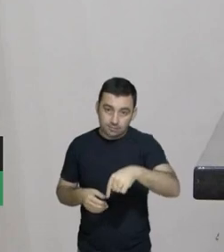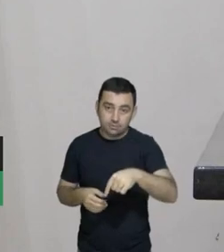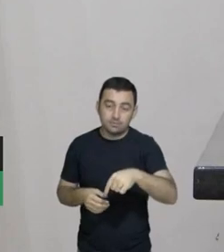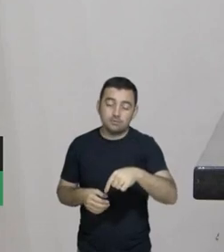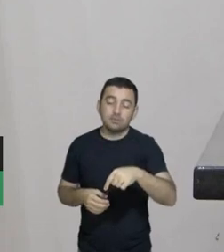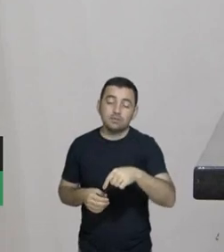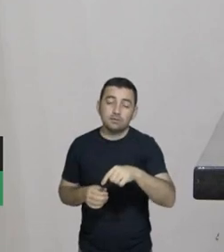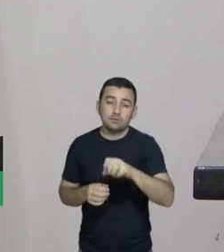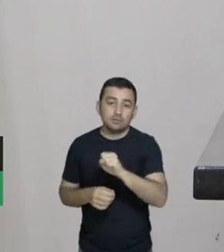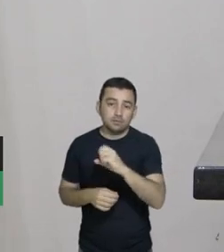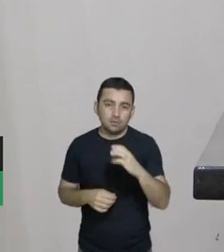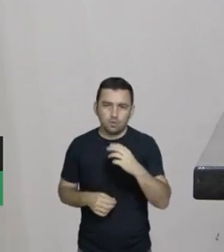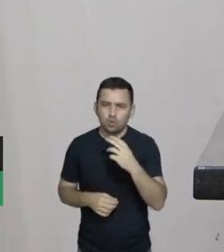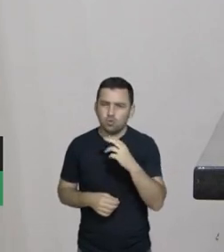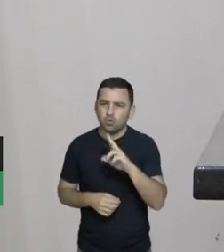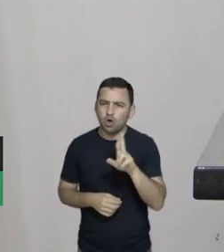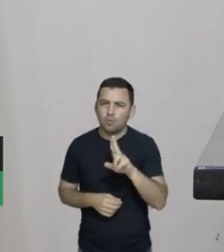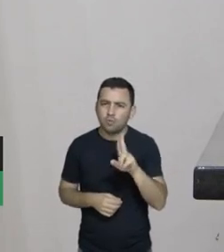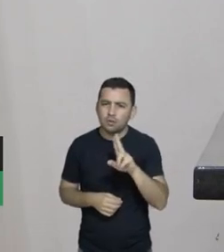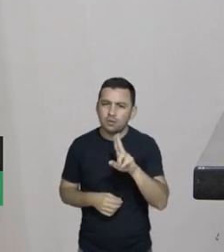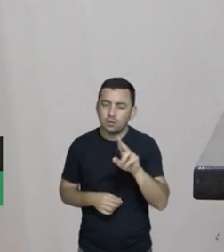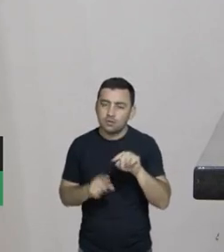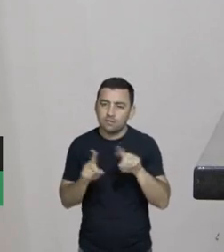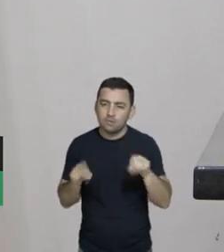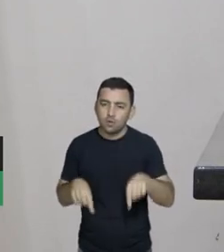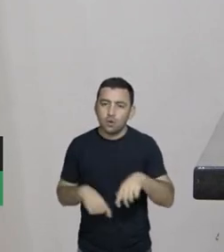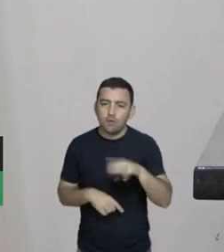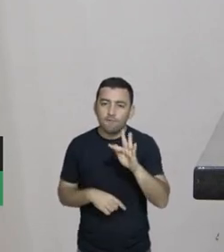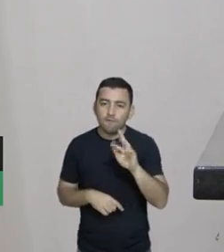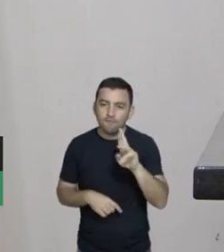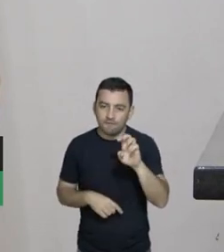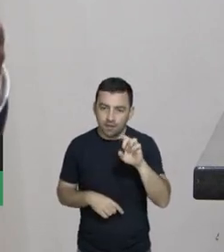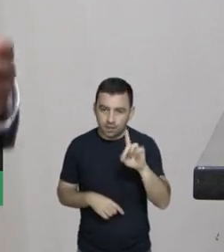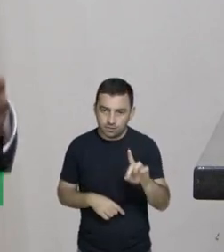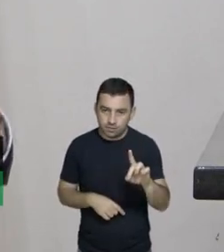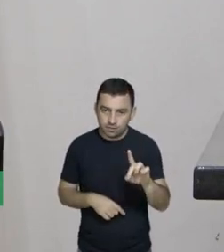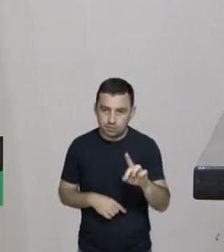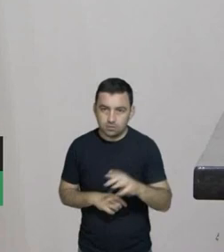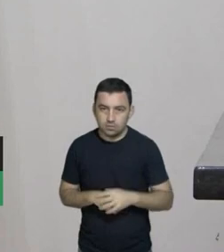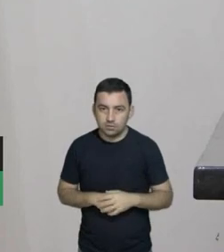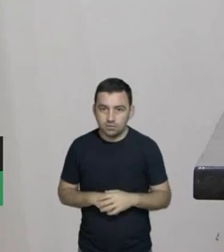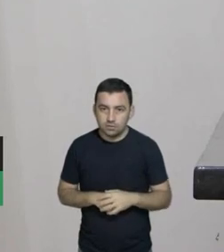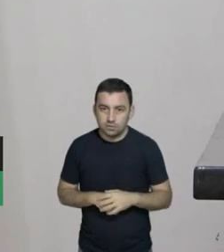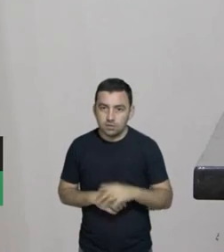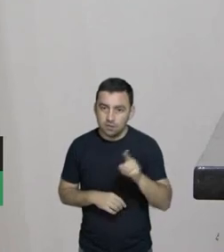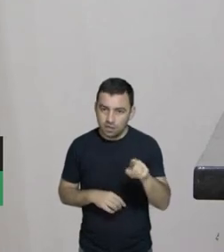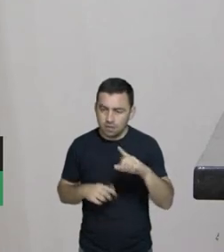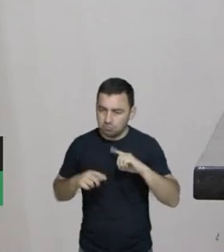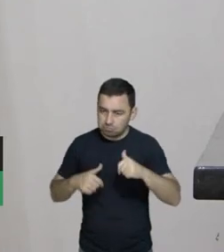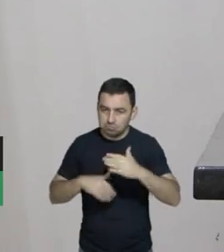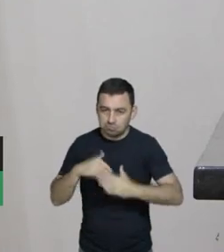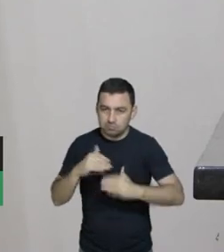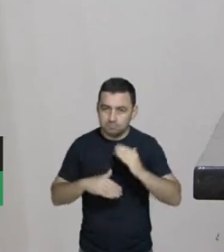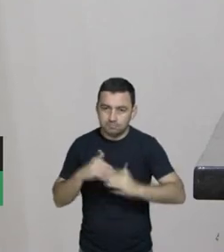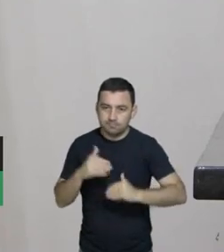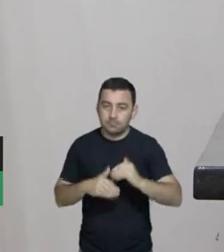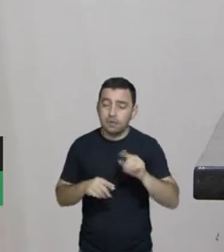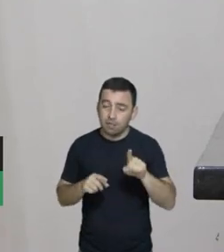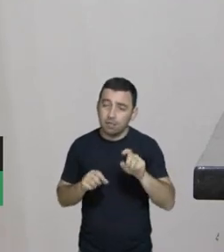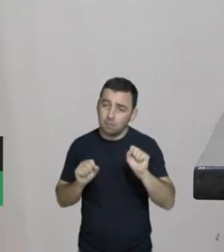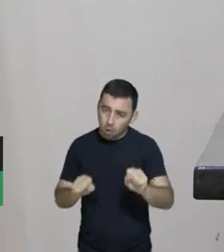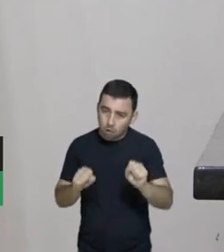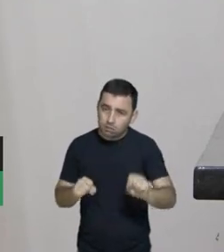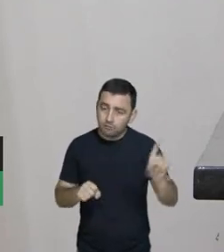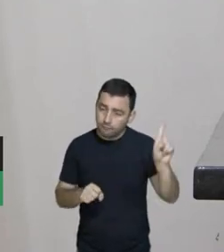se chama Fred, o nome do servidor, diga-se de passagem até aqui, agindo com competência, que ele possa vir